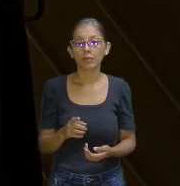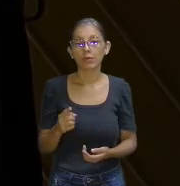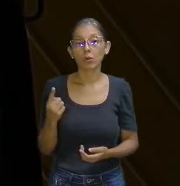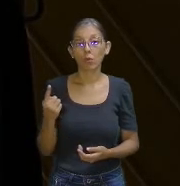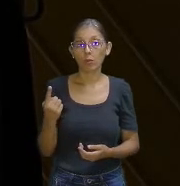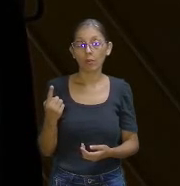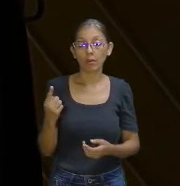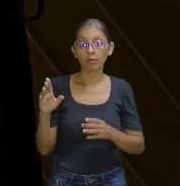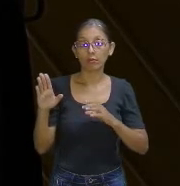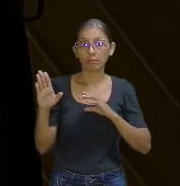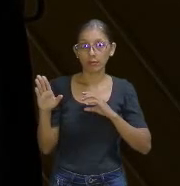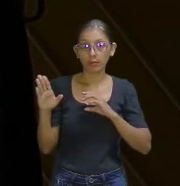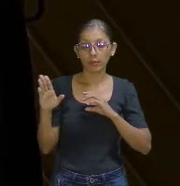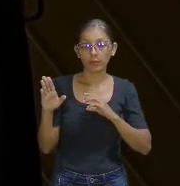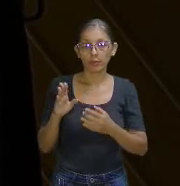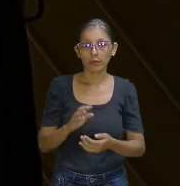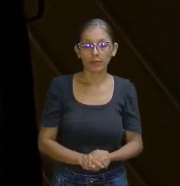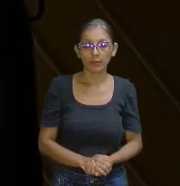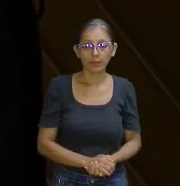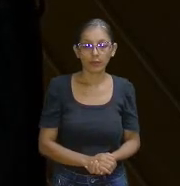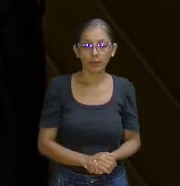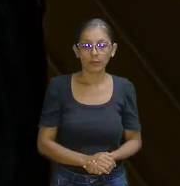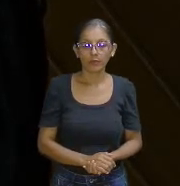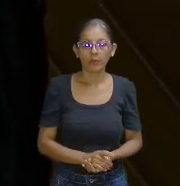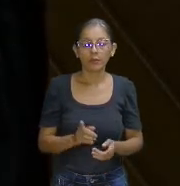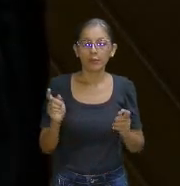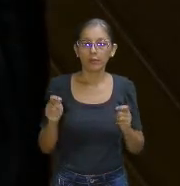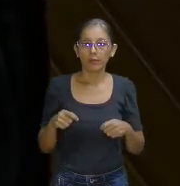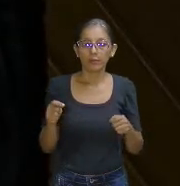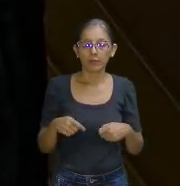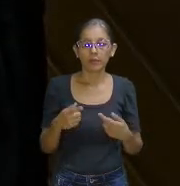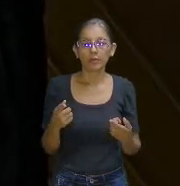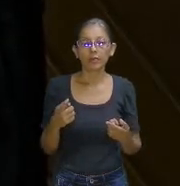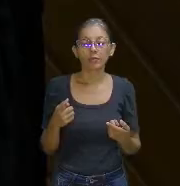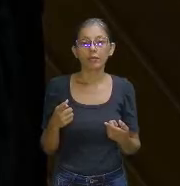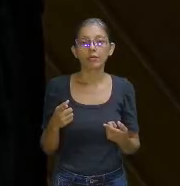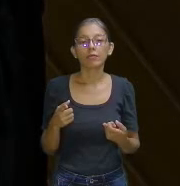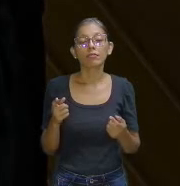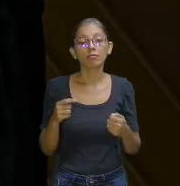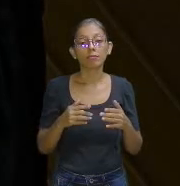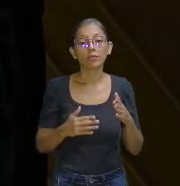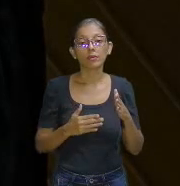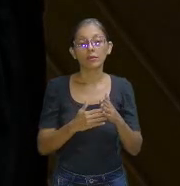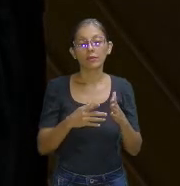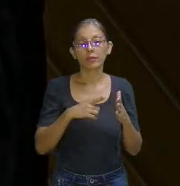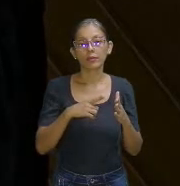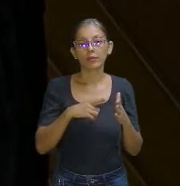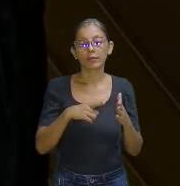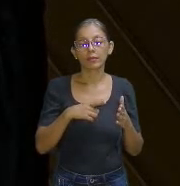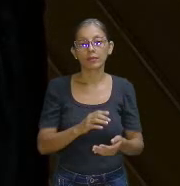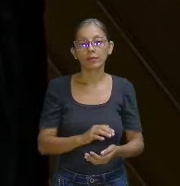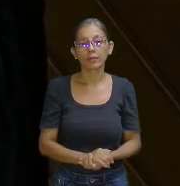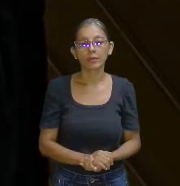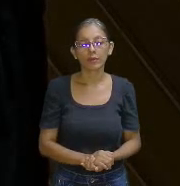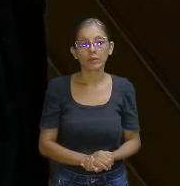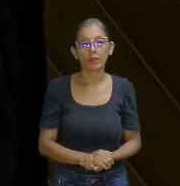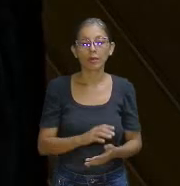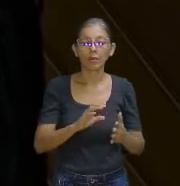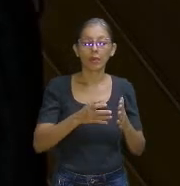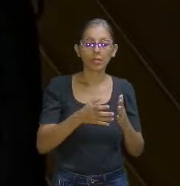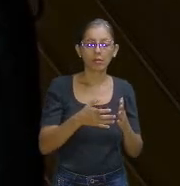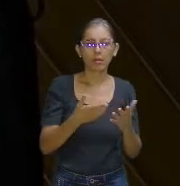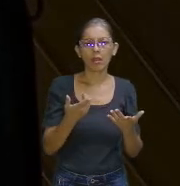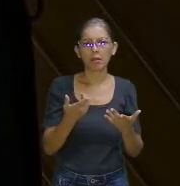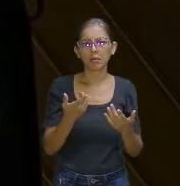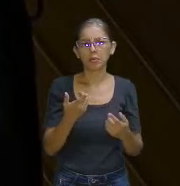candidatura exclusivamente por sua inserção na margem mínima permitida. Tampouco restringir a autonomia partidária, desde